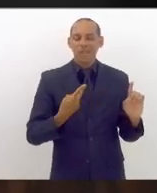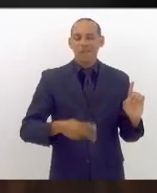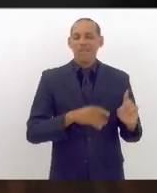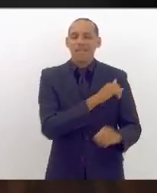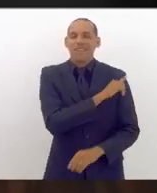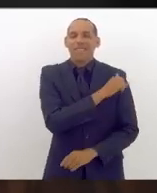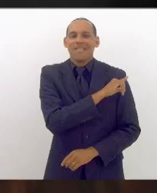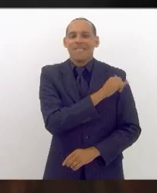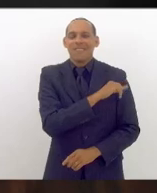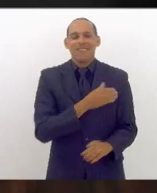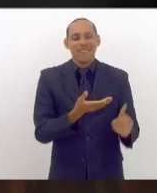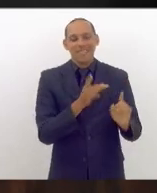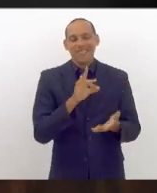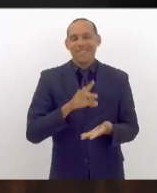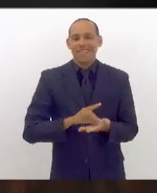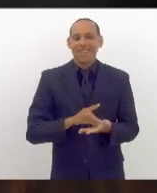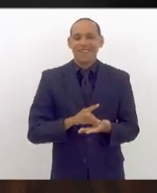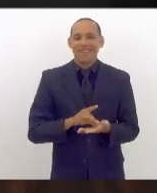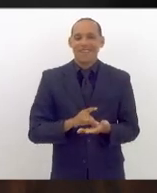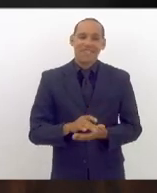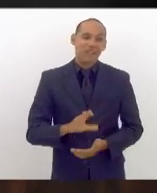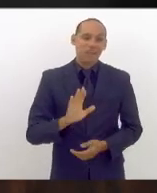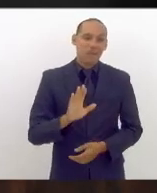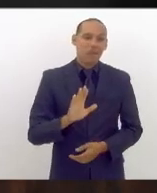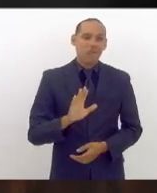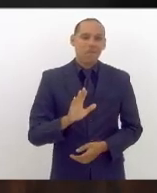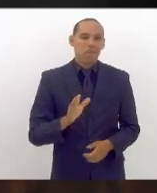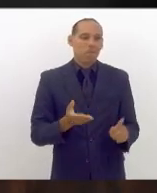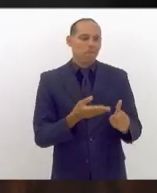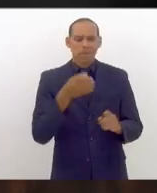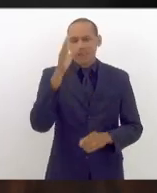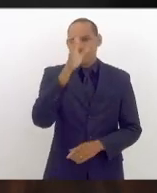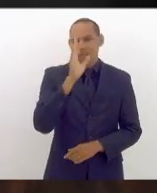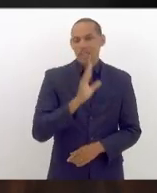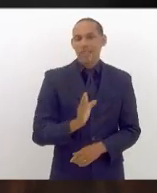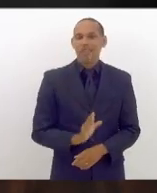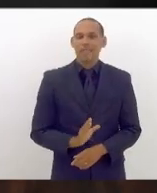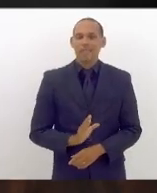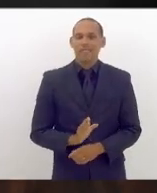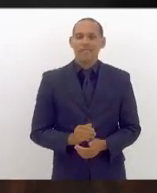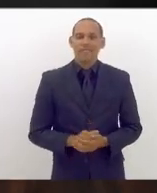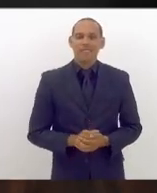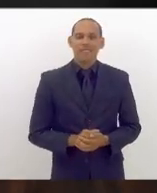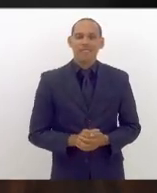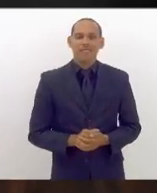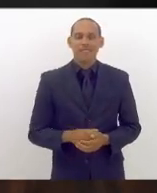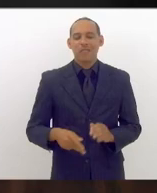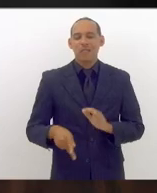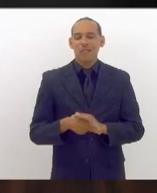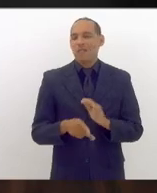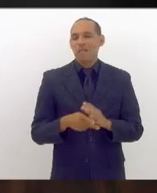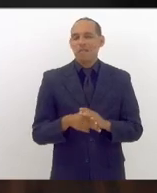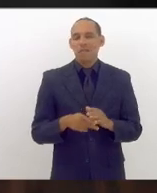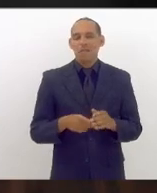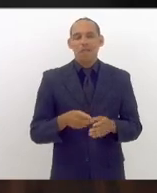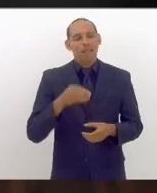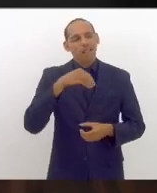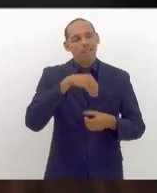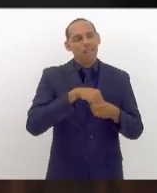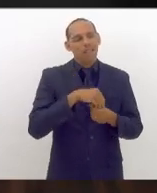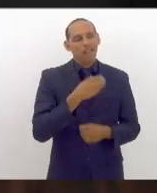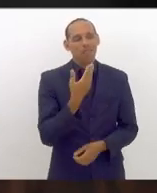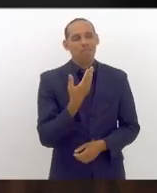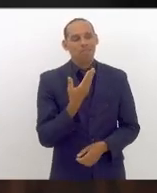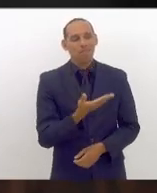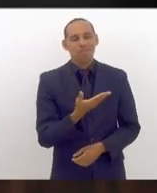de Fato né mais um brasileiro é de natureza que andou por esse país